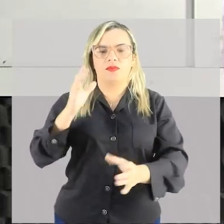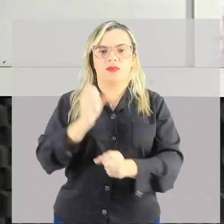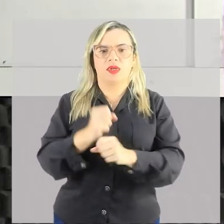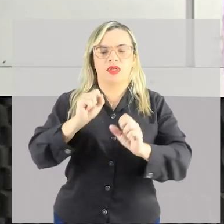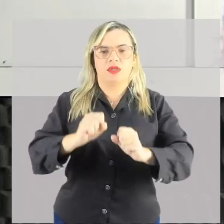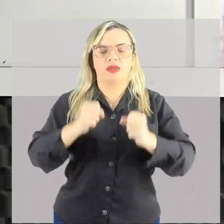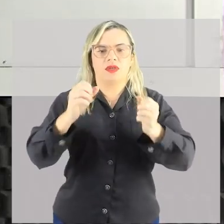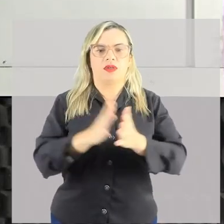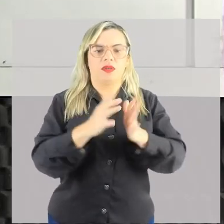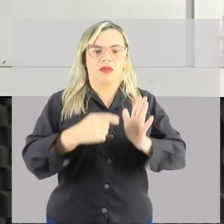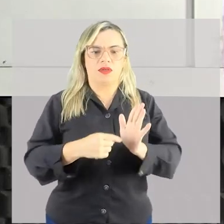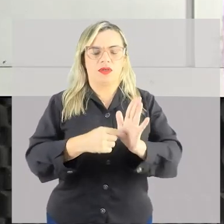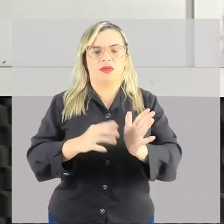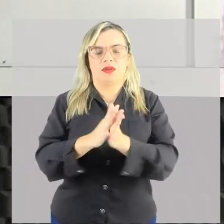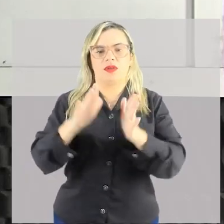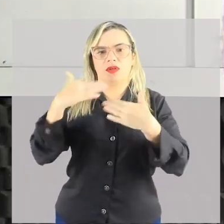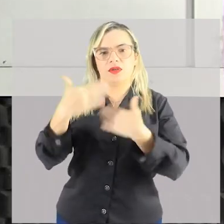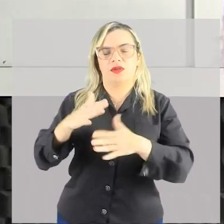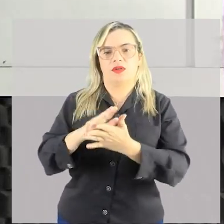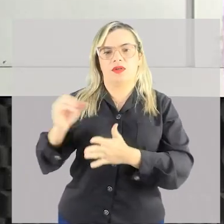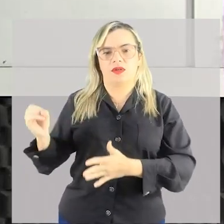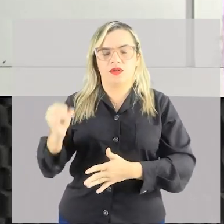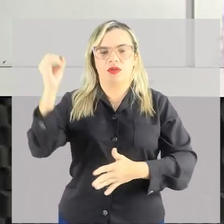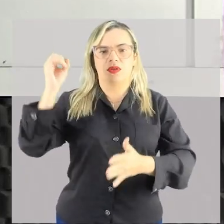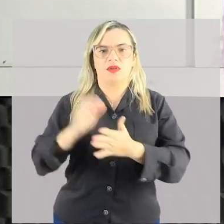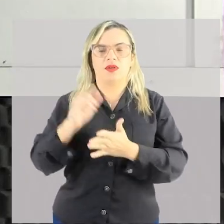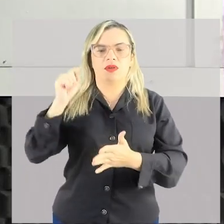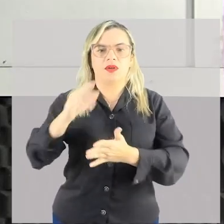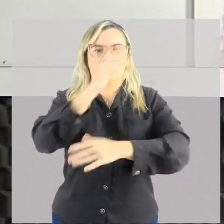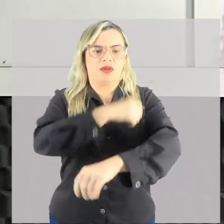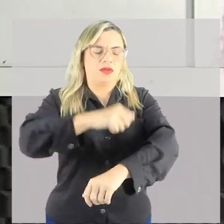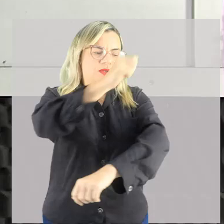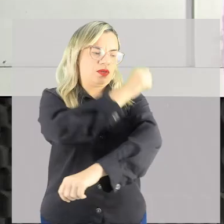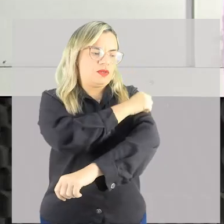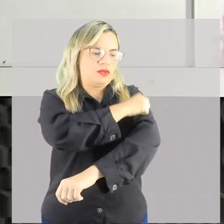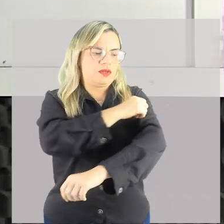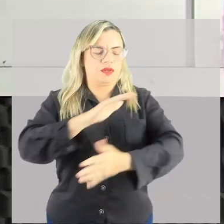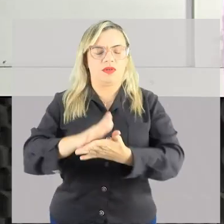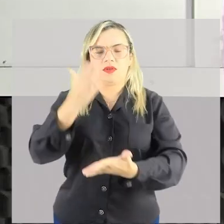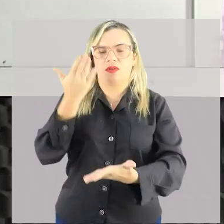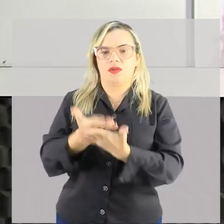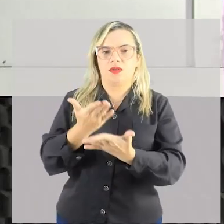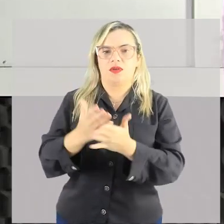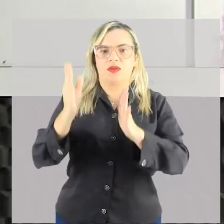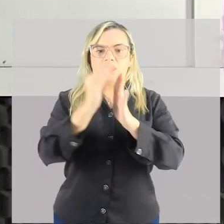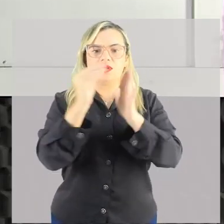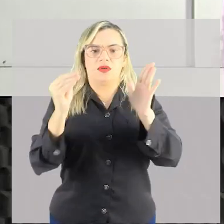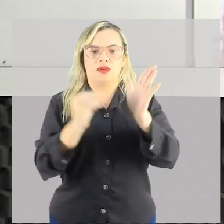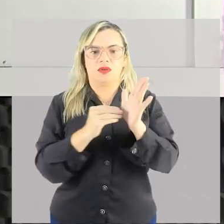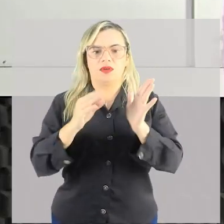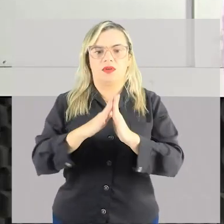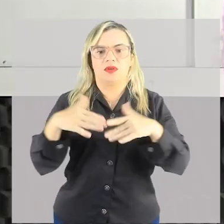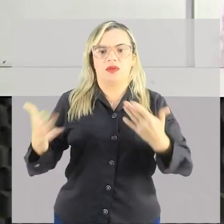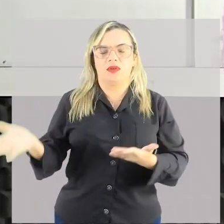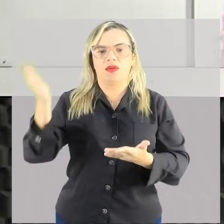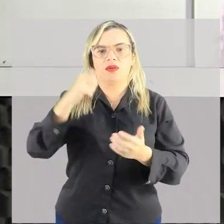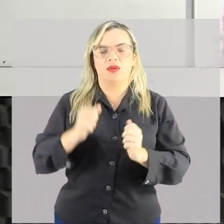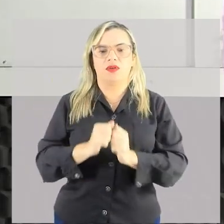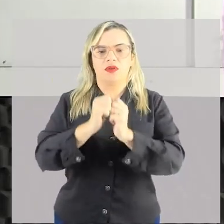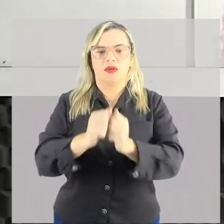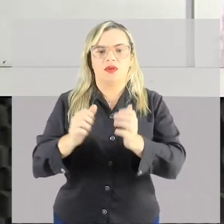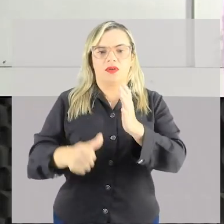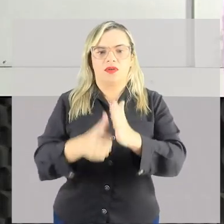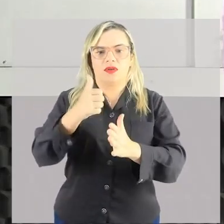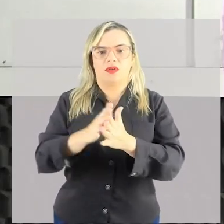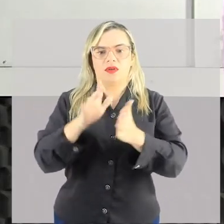ser que apareça nessa prova aqui então é importante que o aluno estude esse conteúdo Beleza então vamos lá vamos paraa nossa